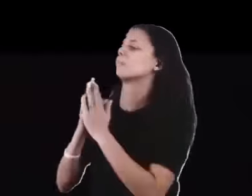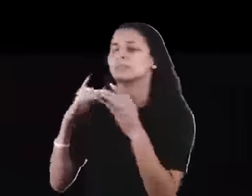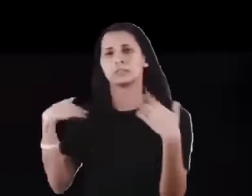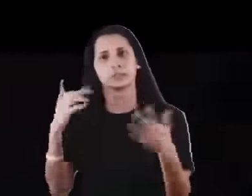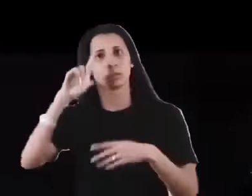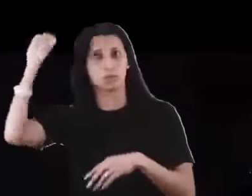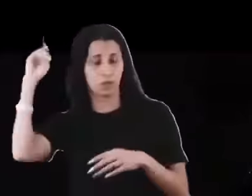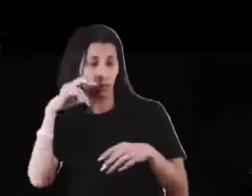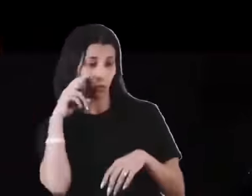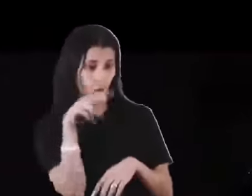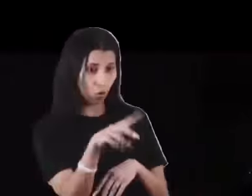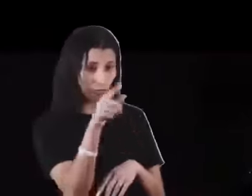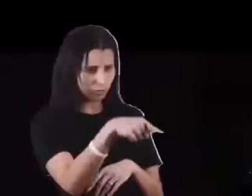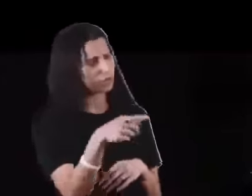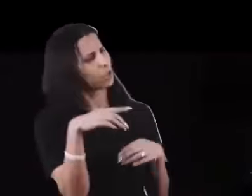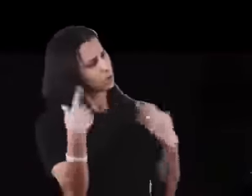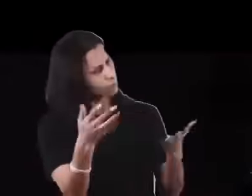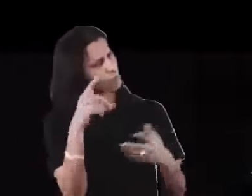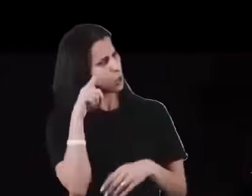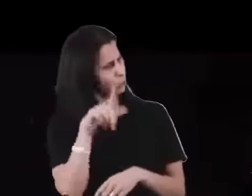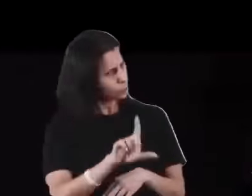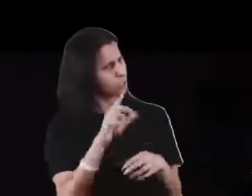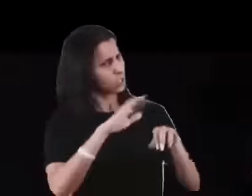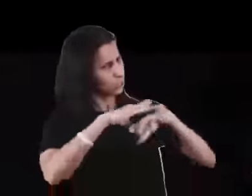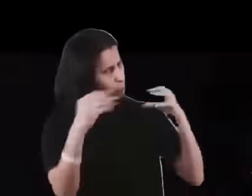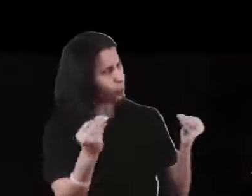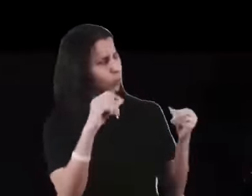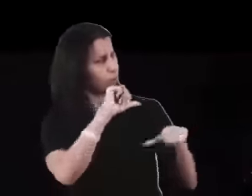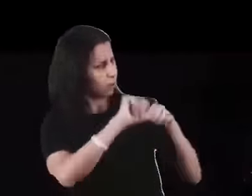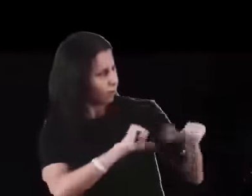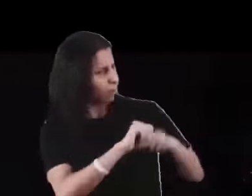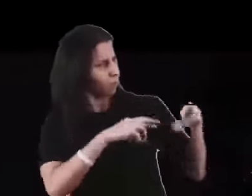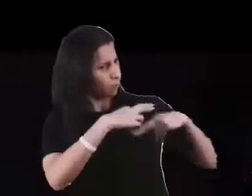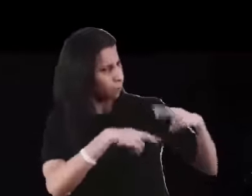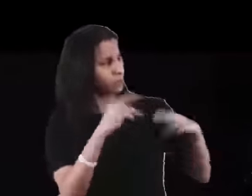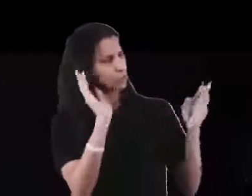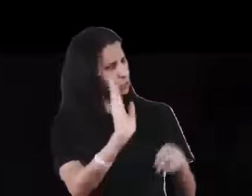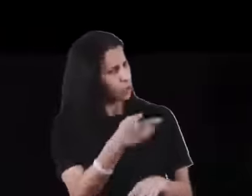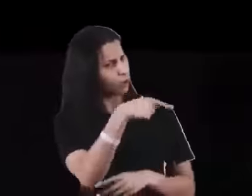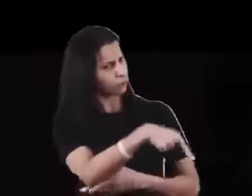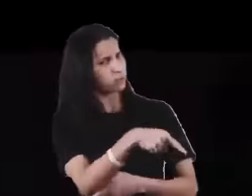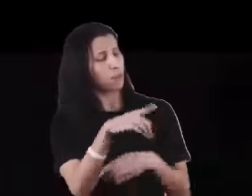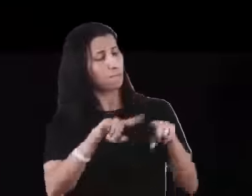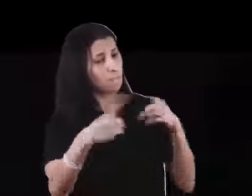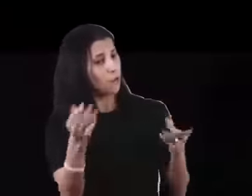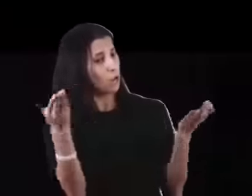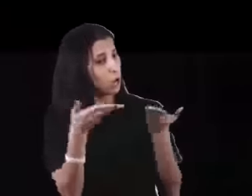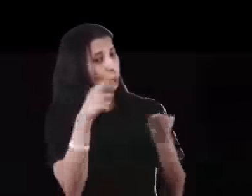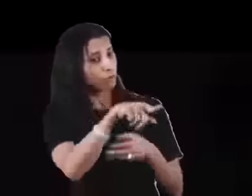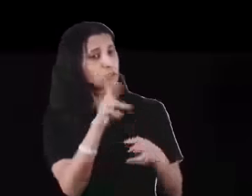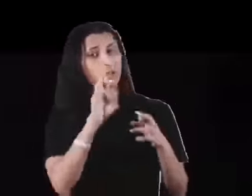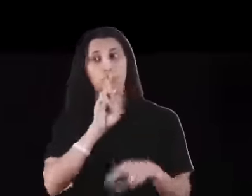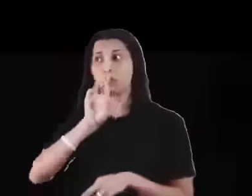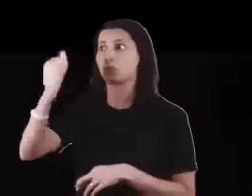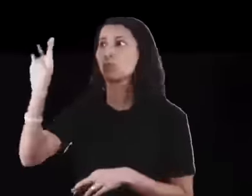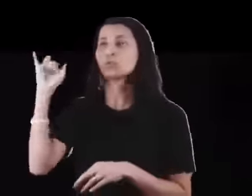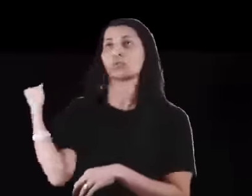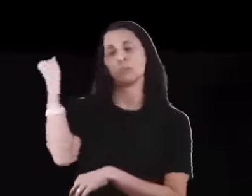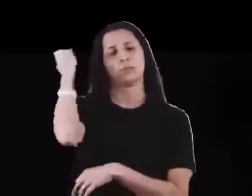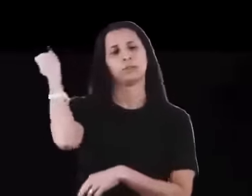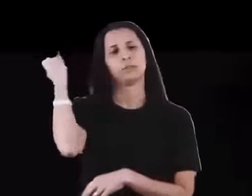eu já conquistei cura libertação salvação transformação para você agora a sua resposta importa